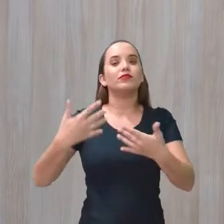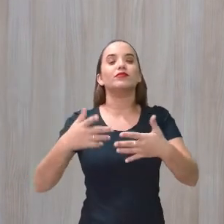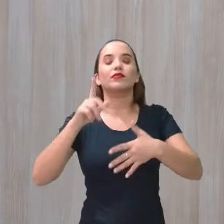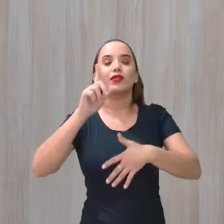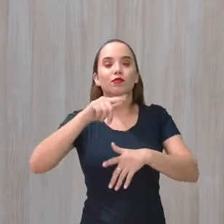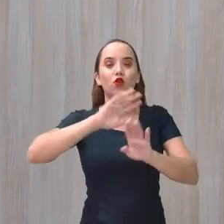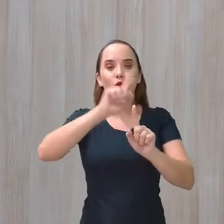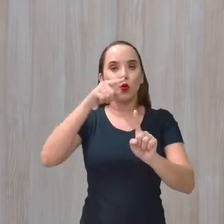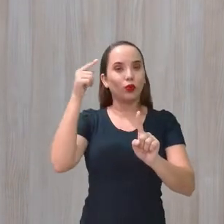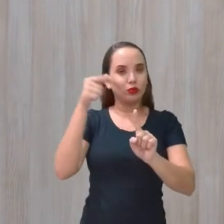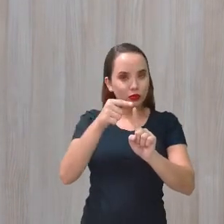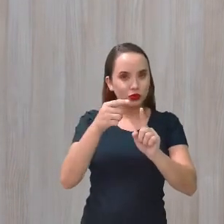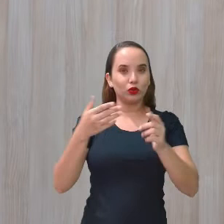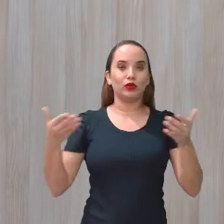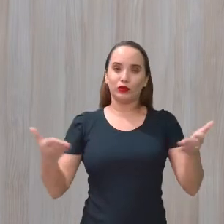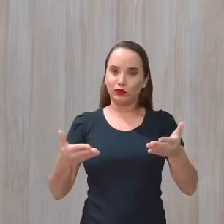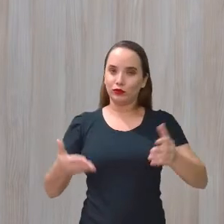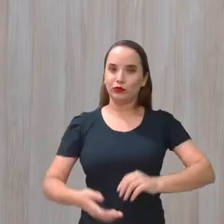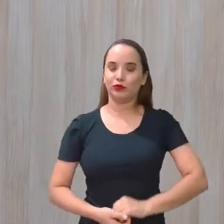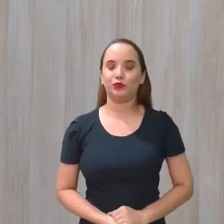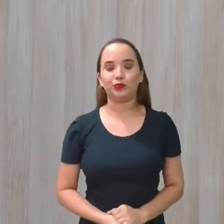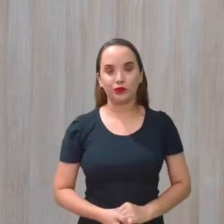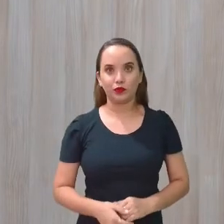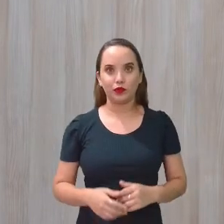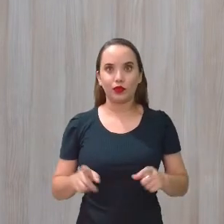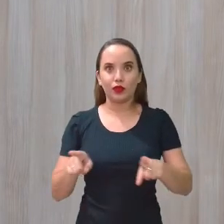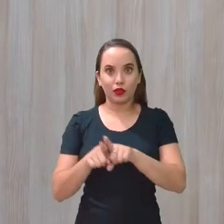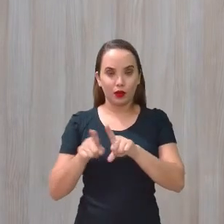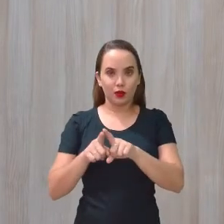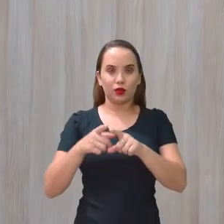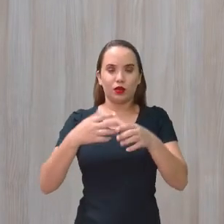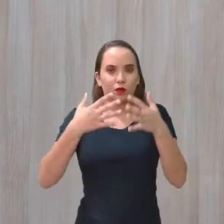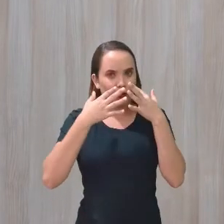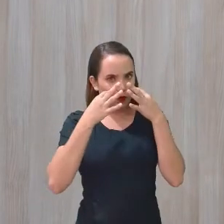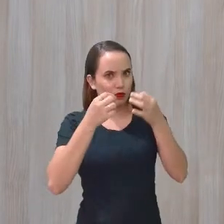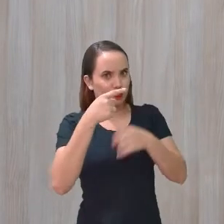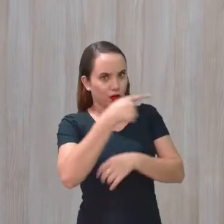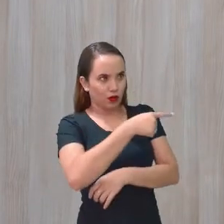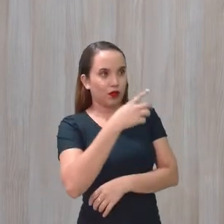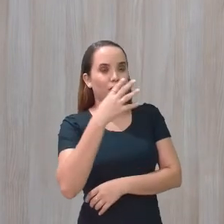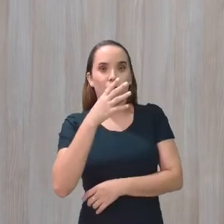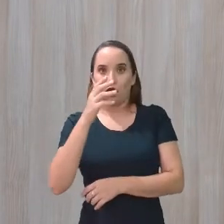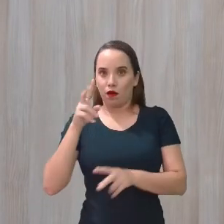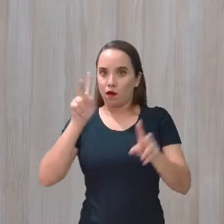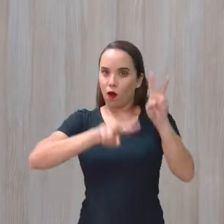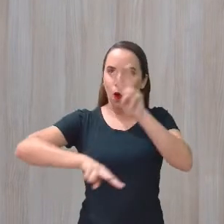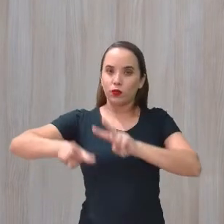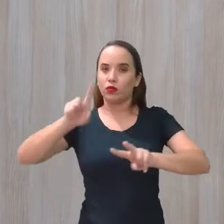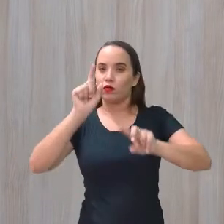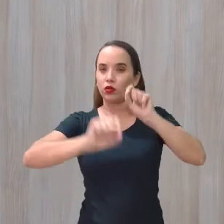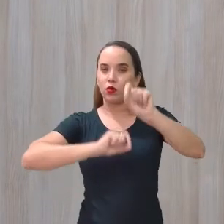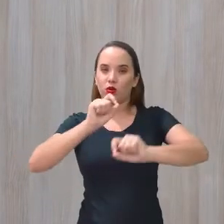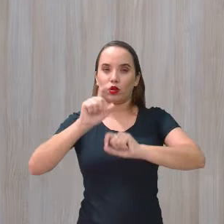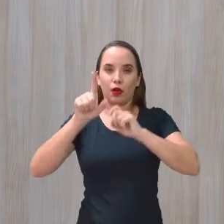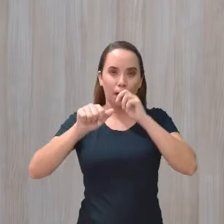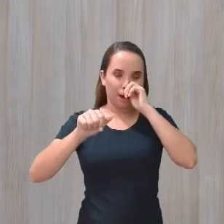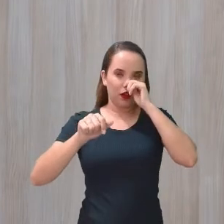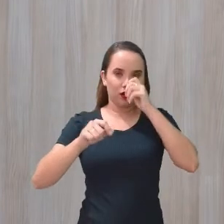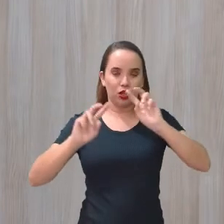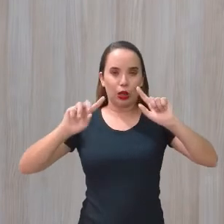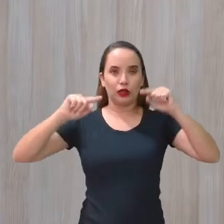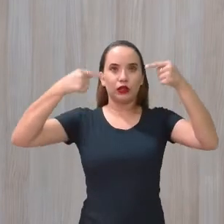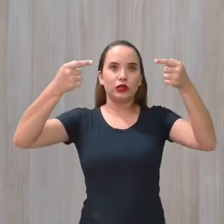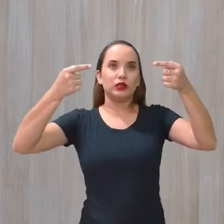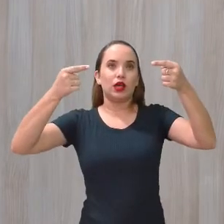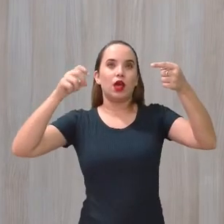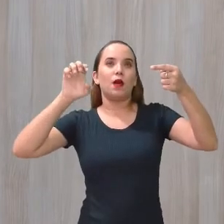o objetivo da gente nessa aula. E bem observado também pela professora Carol, quando ela diz equação, a de cima é uma